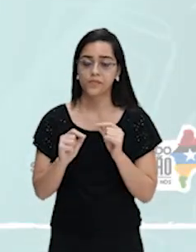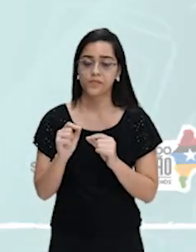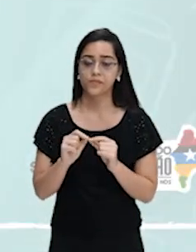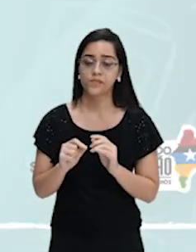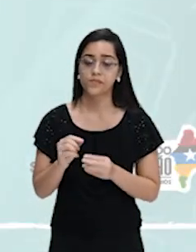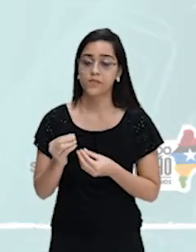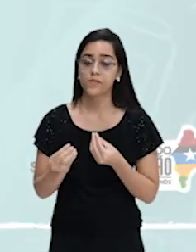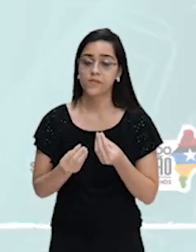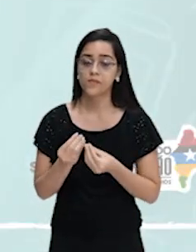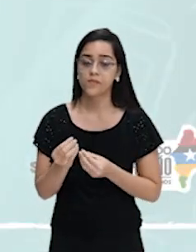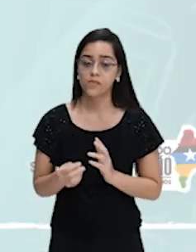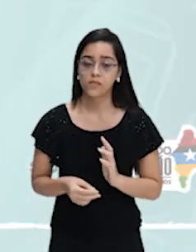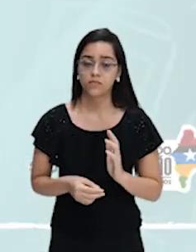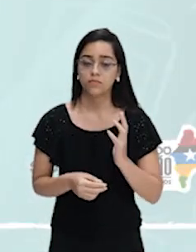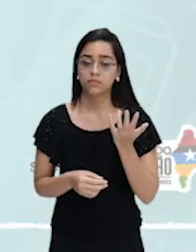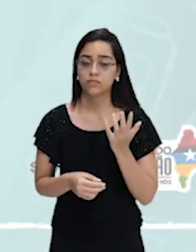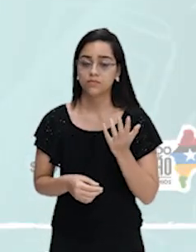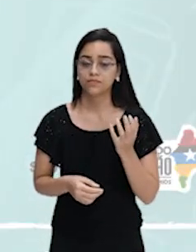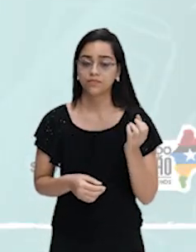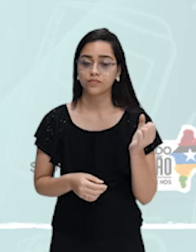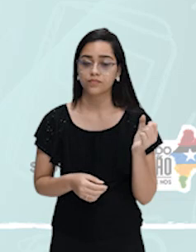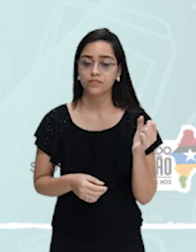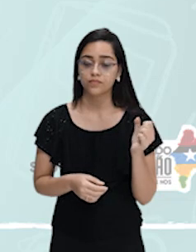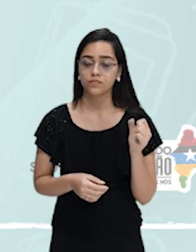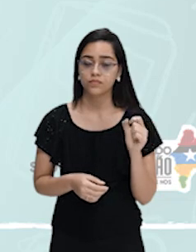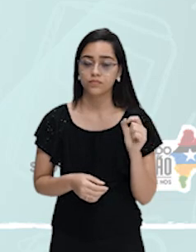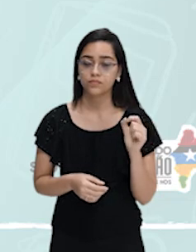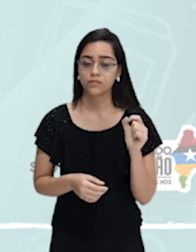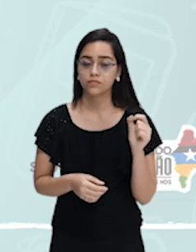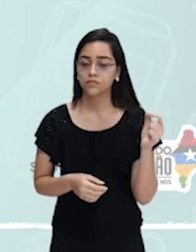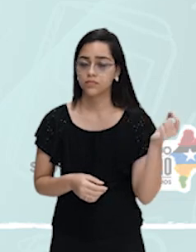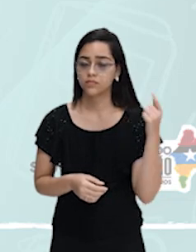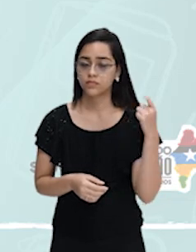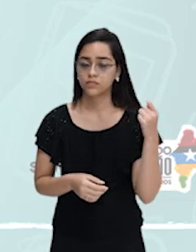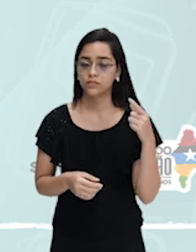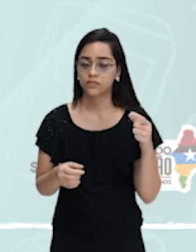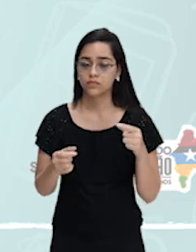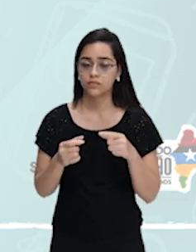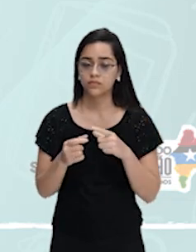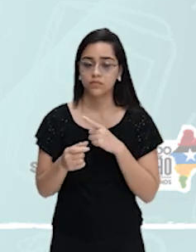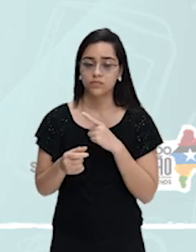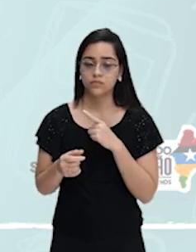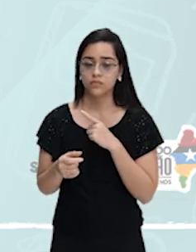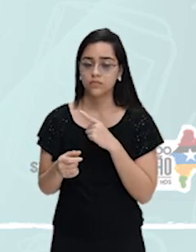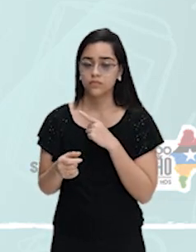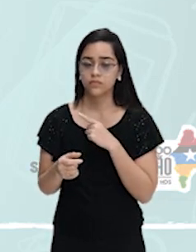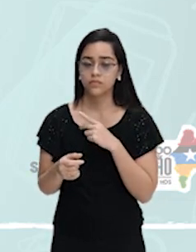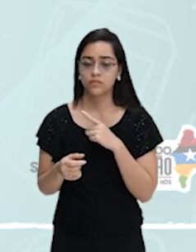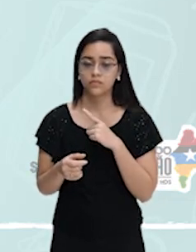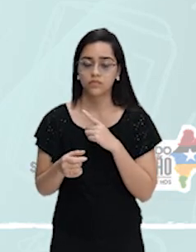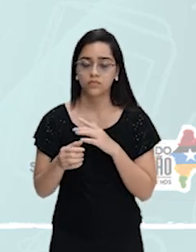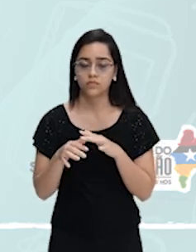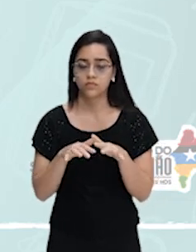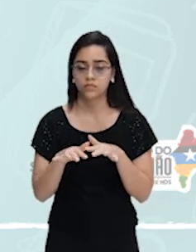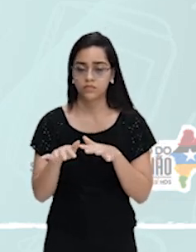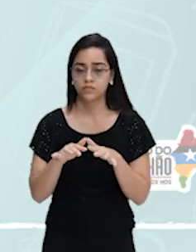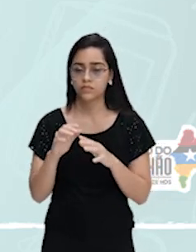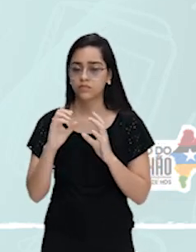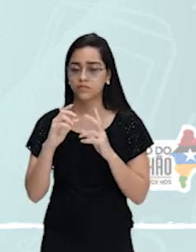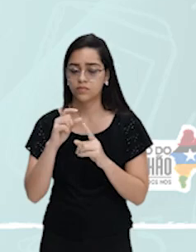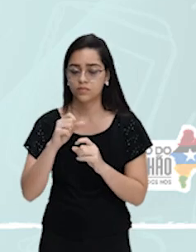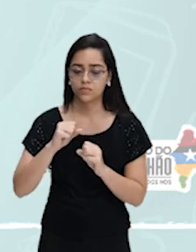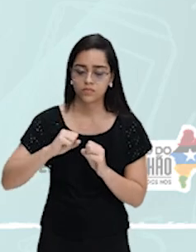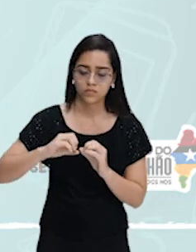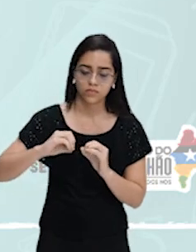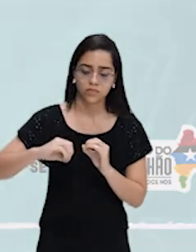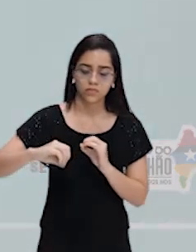basicamente como isso acontece. Então o Sol ele está próximo ali dos trópicos, né? Então ele faz um movimento que é totalmente circular.